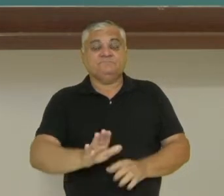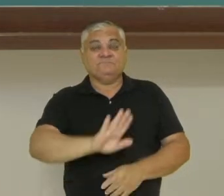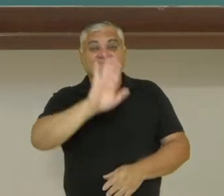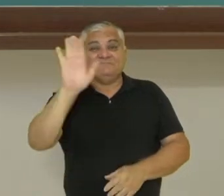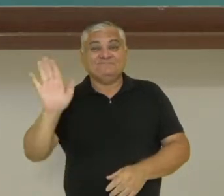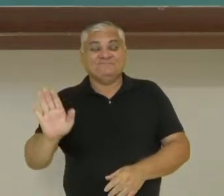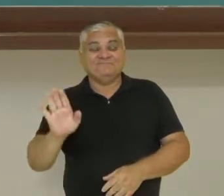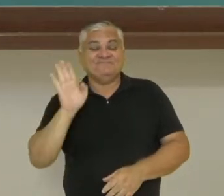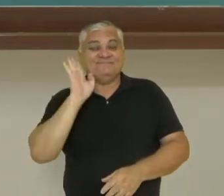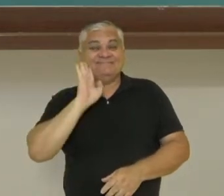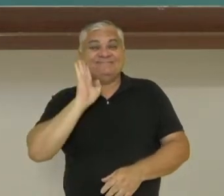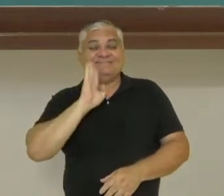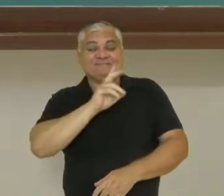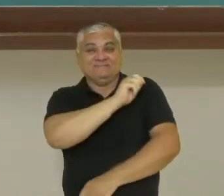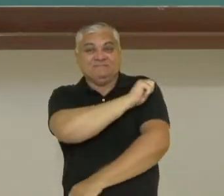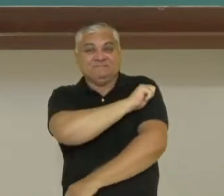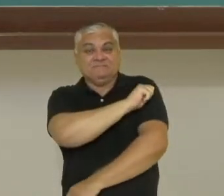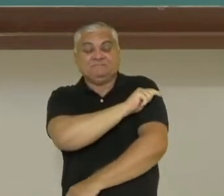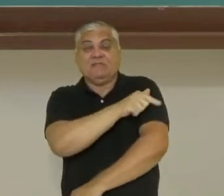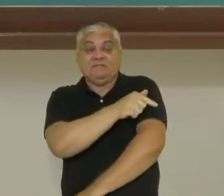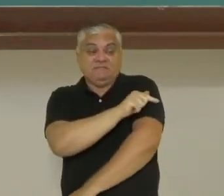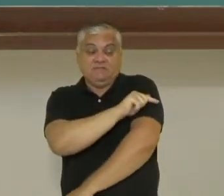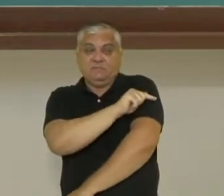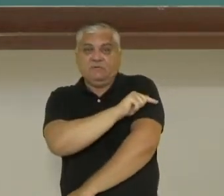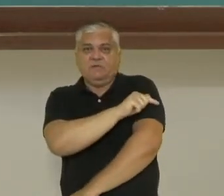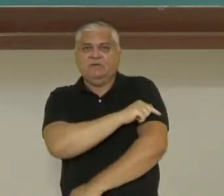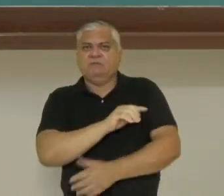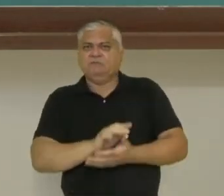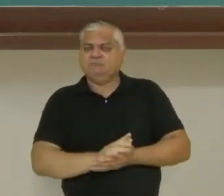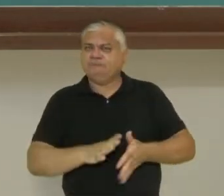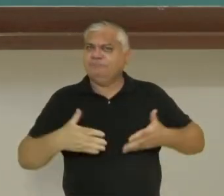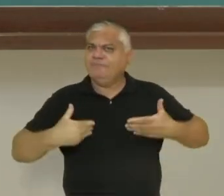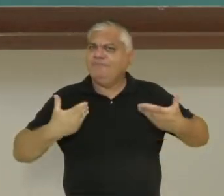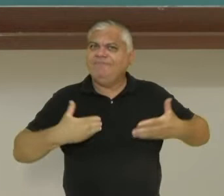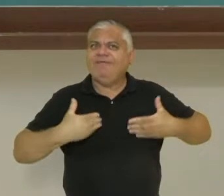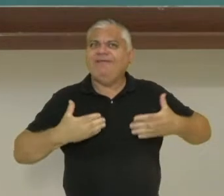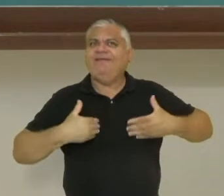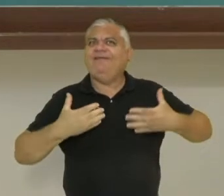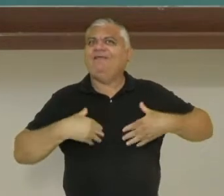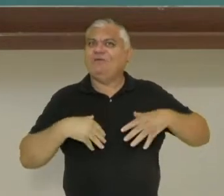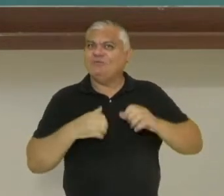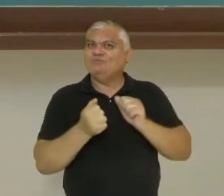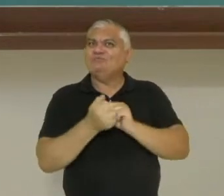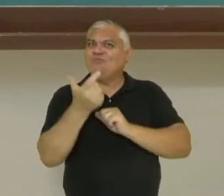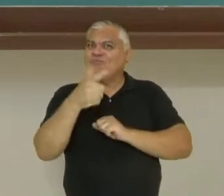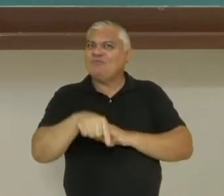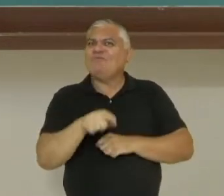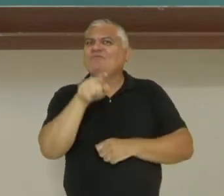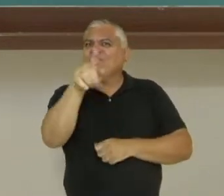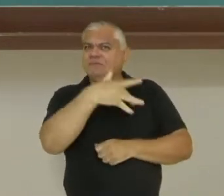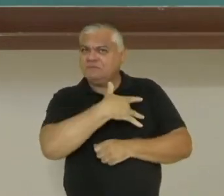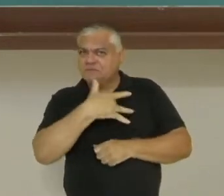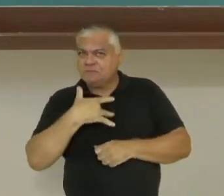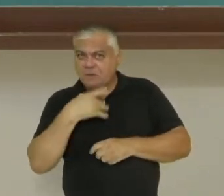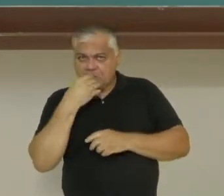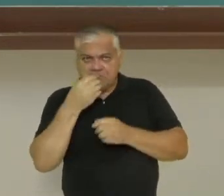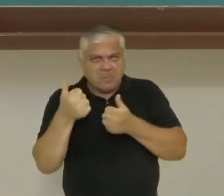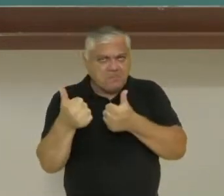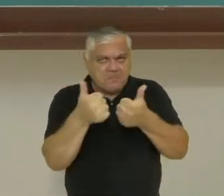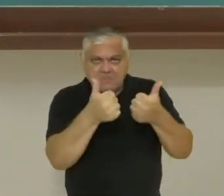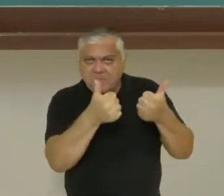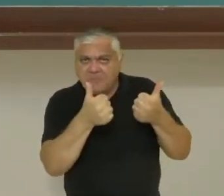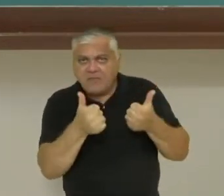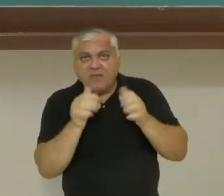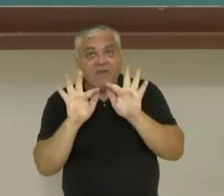Olá, queridos alunos do 7º ano. Que alegria estar aqui com vocês, viu? Como que vocês estão? Estão todos bem?